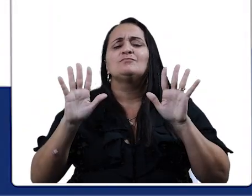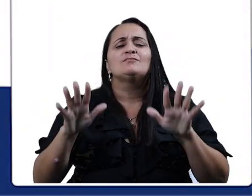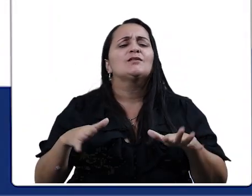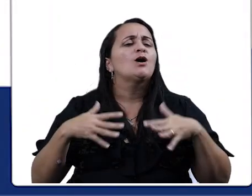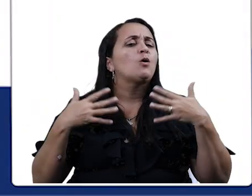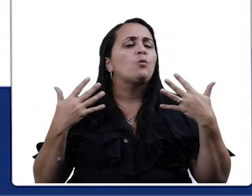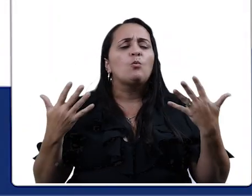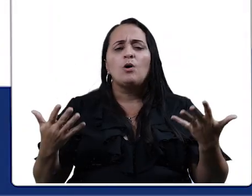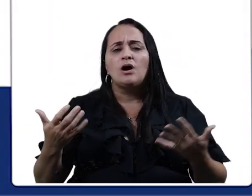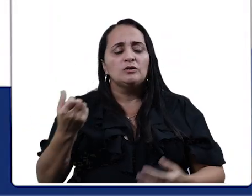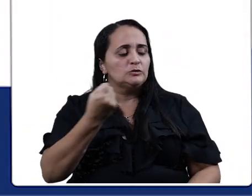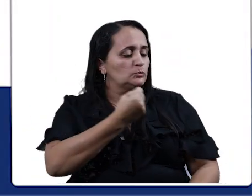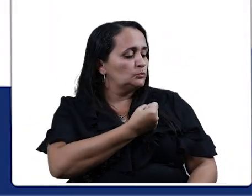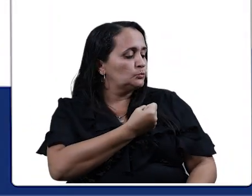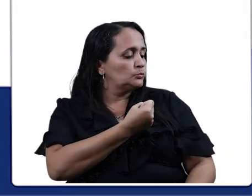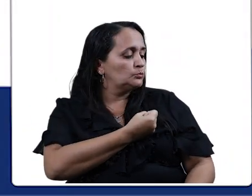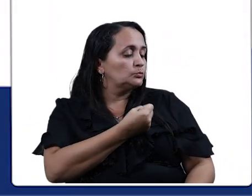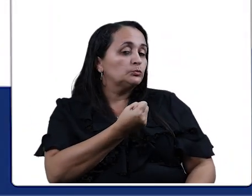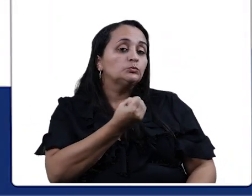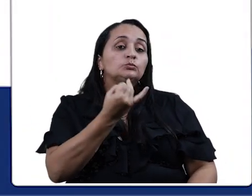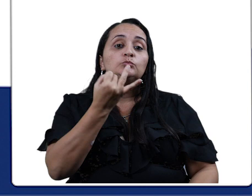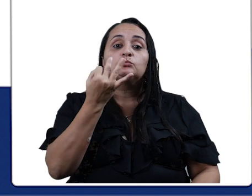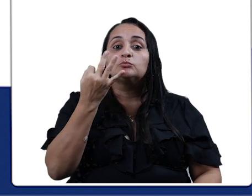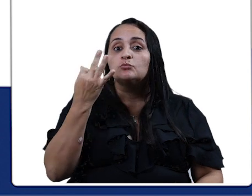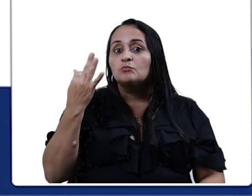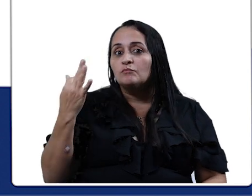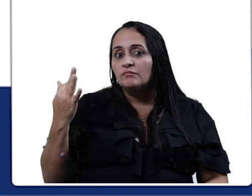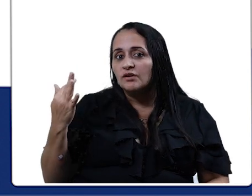Qual dos numerais abaixo